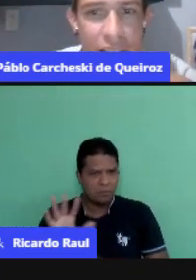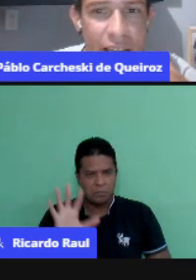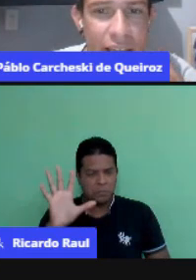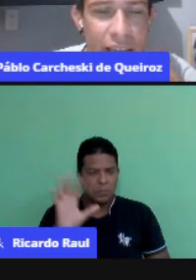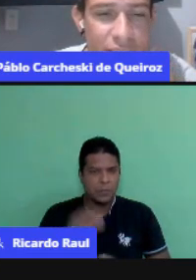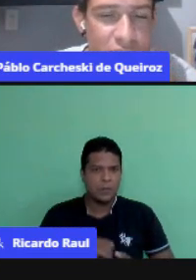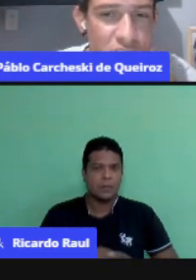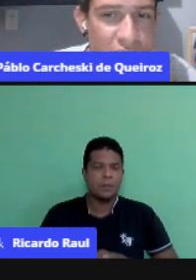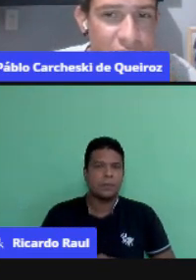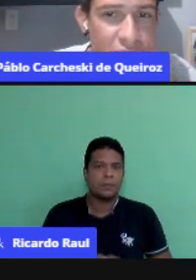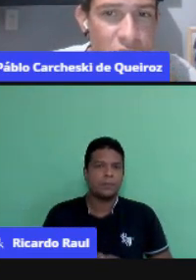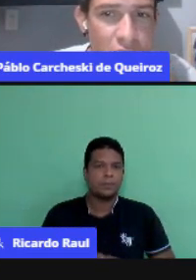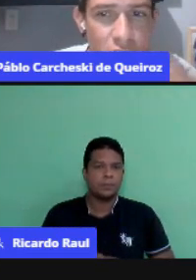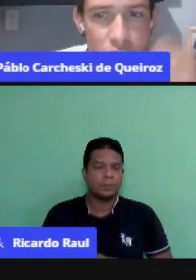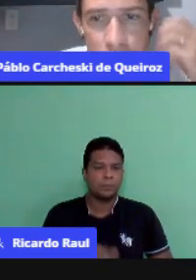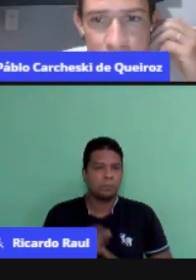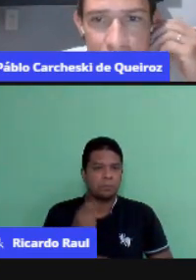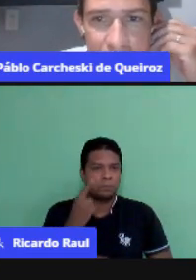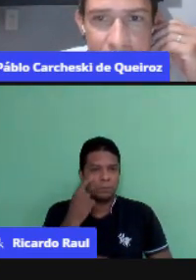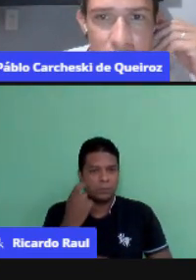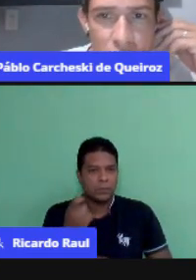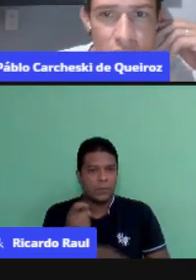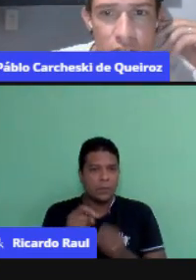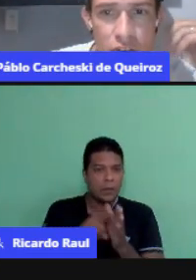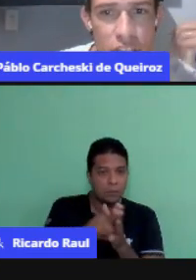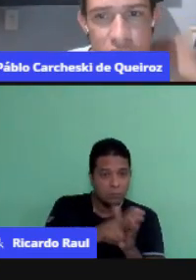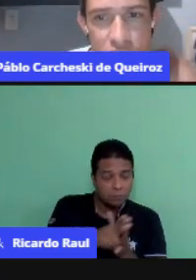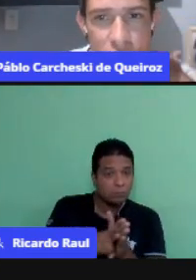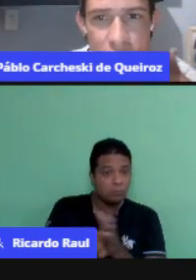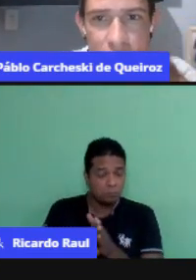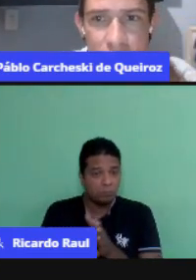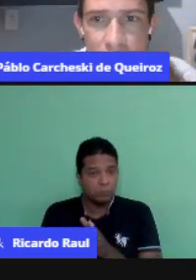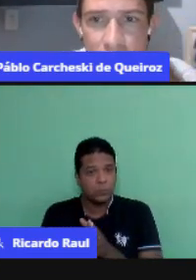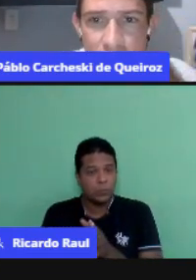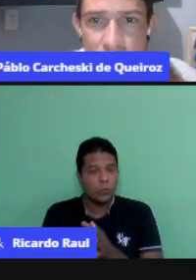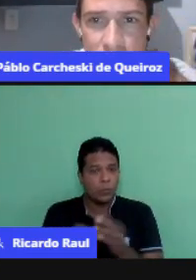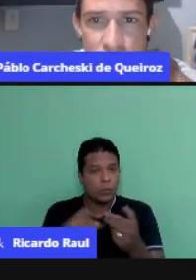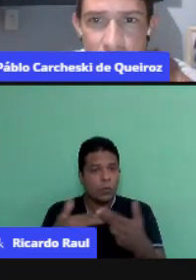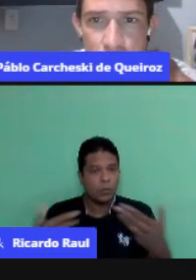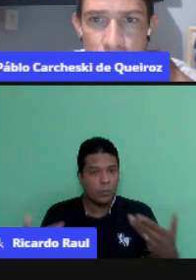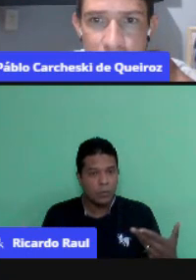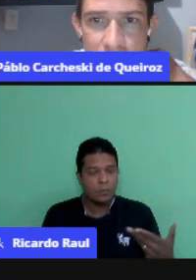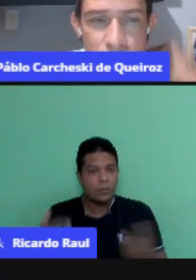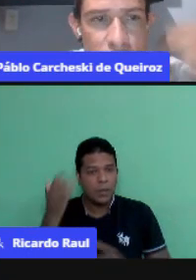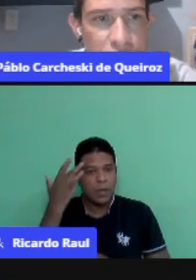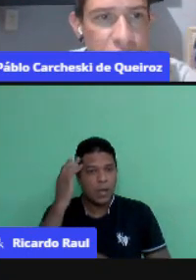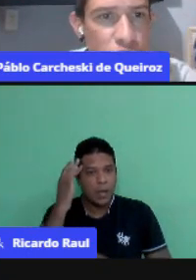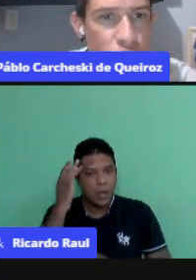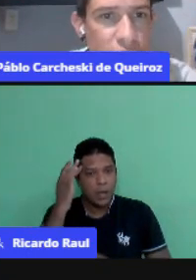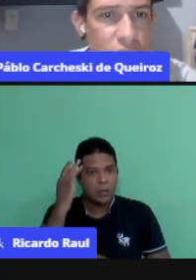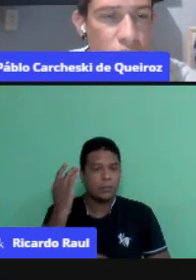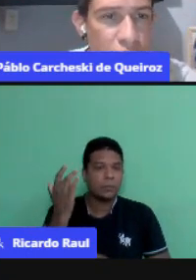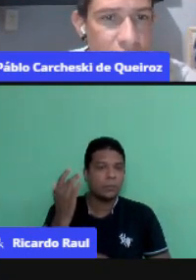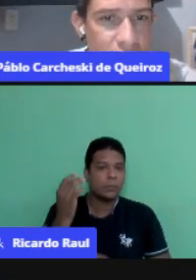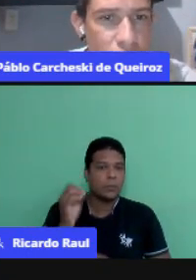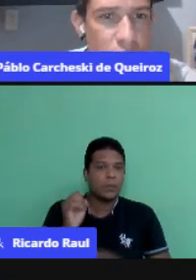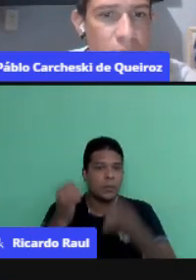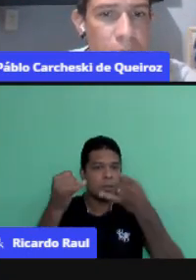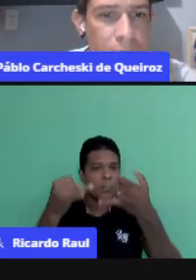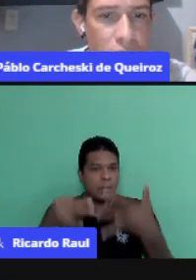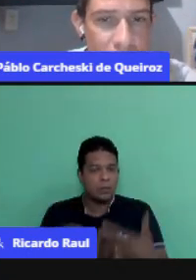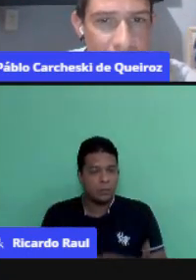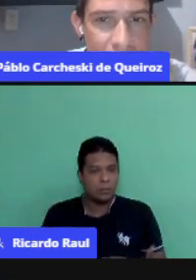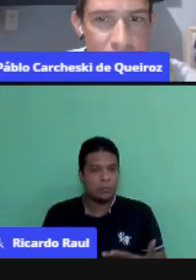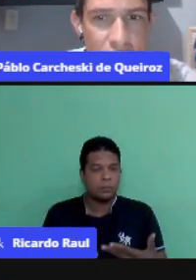fazer essa investigação. Então são possibilidades, então foi isso que a gente, acho que a gente acabou mobilizando, você citou, né, que isso vai